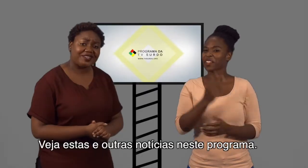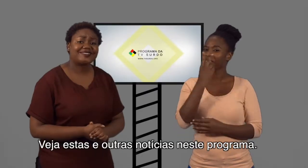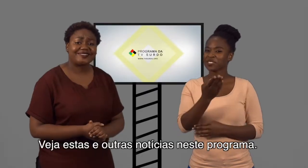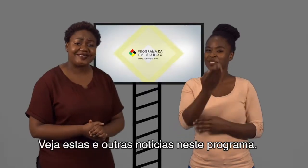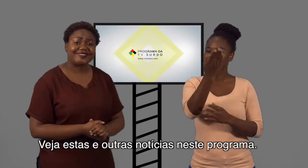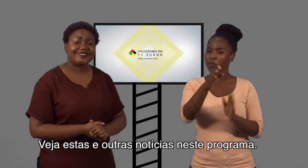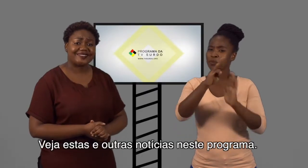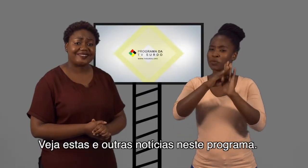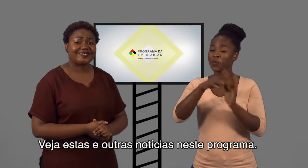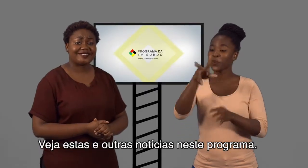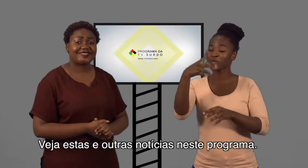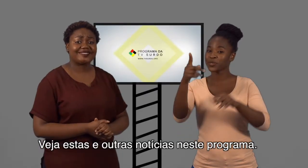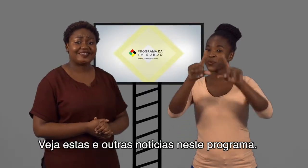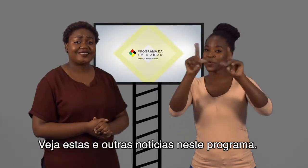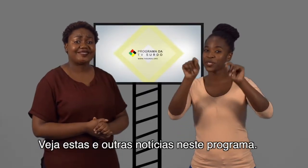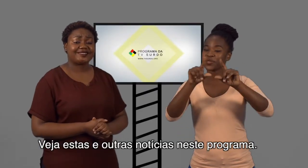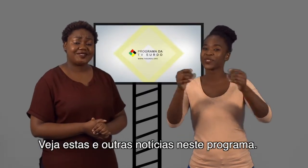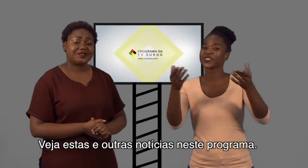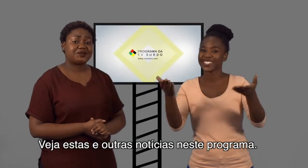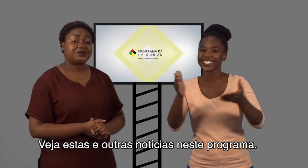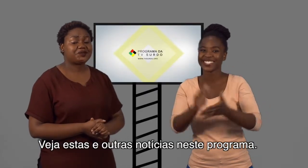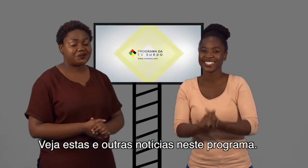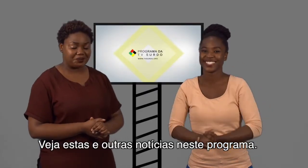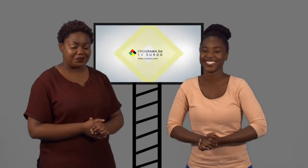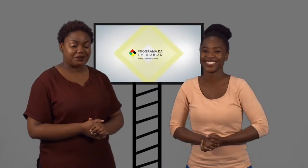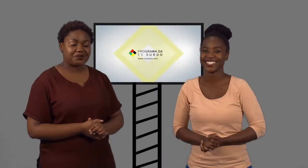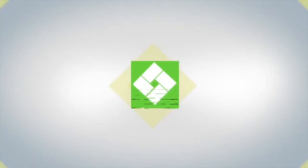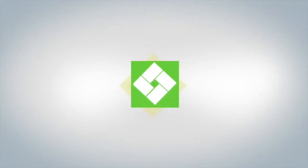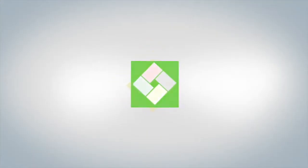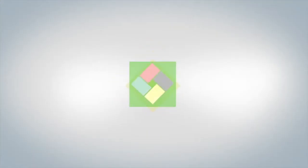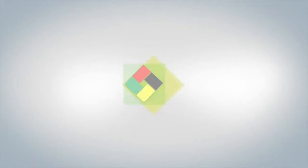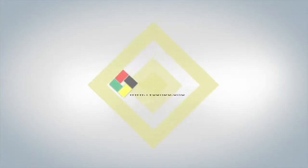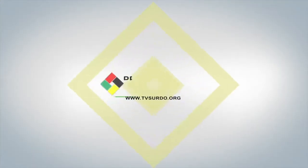Veja estas e outras notícias neste programa.